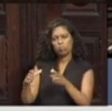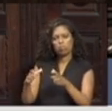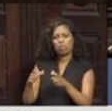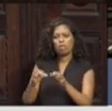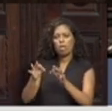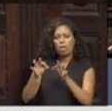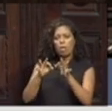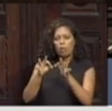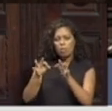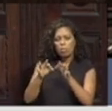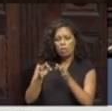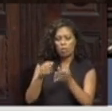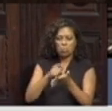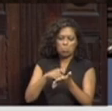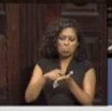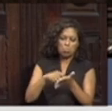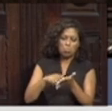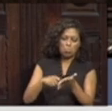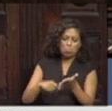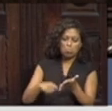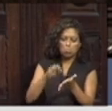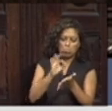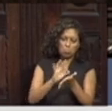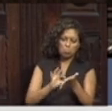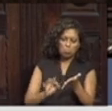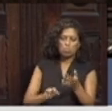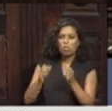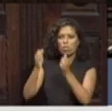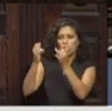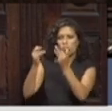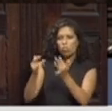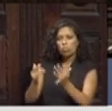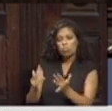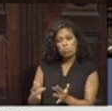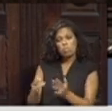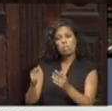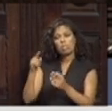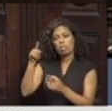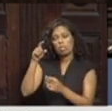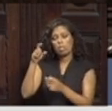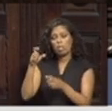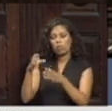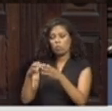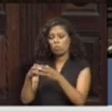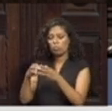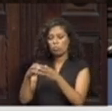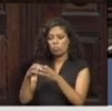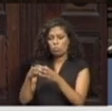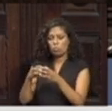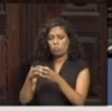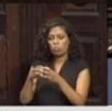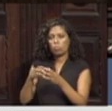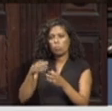para mim é lamentável. De qualquer maneira, hoje está se entrando com uma medida no Ministério Público do